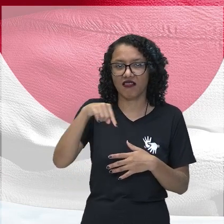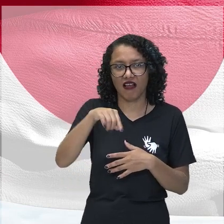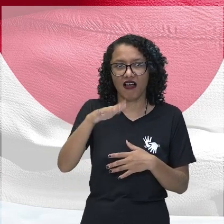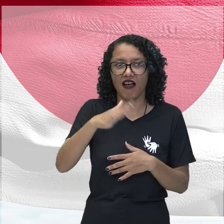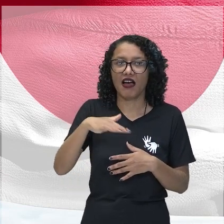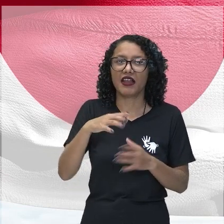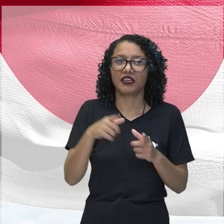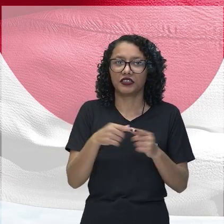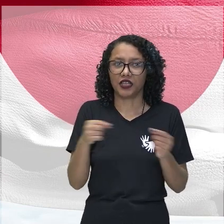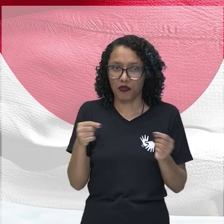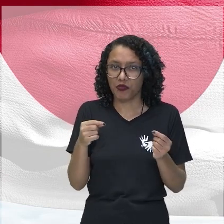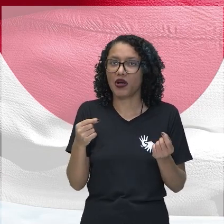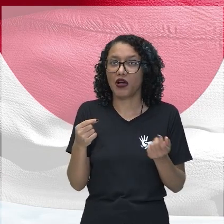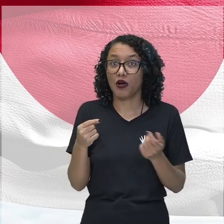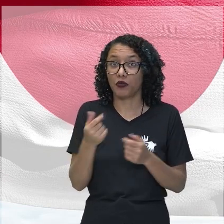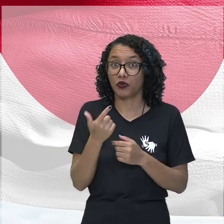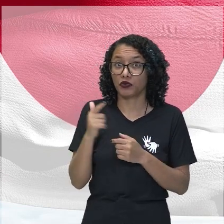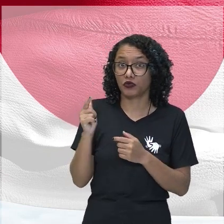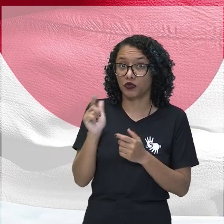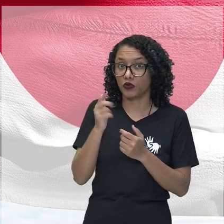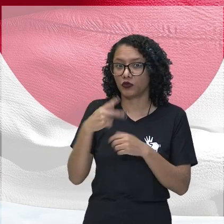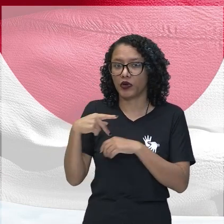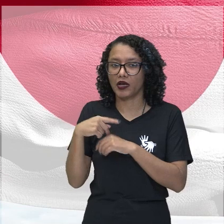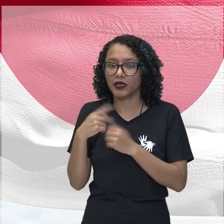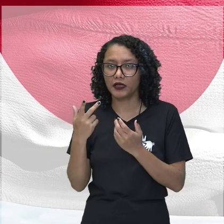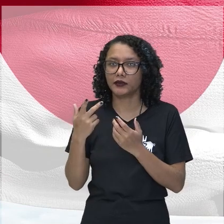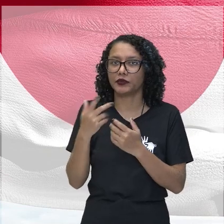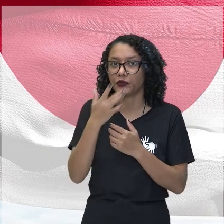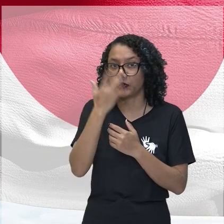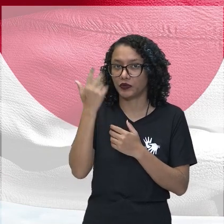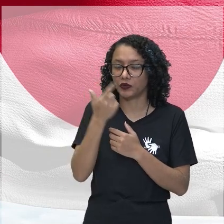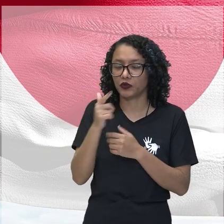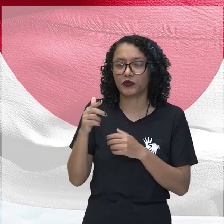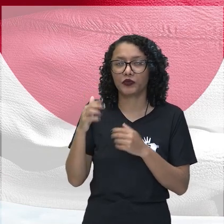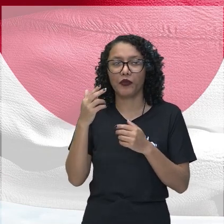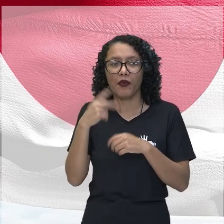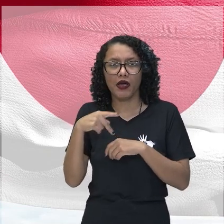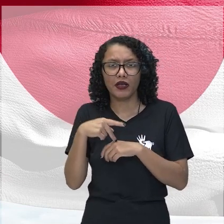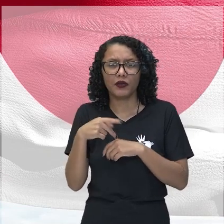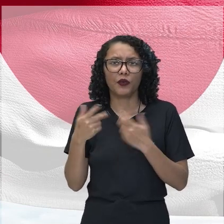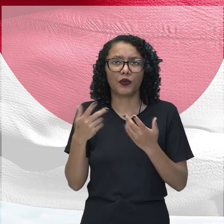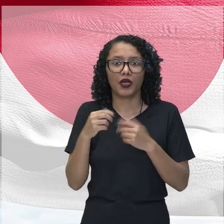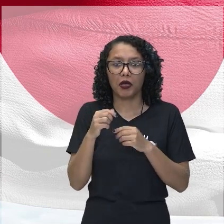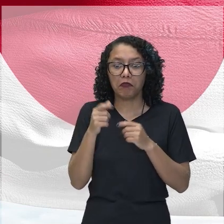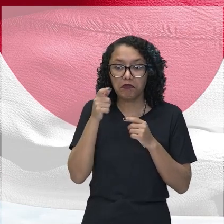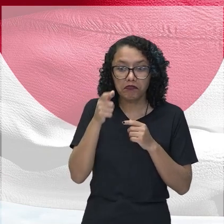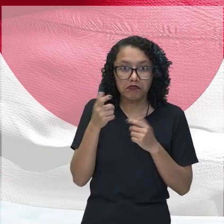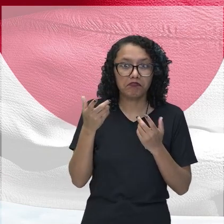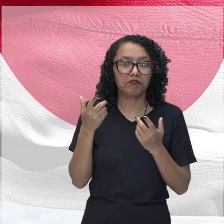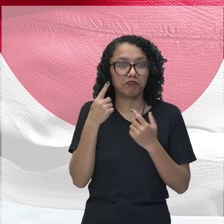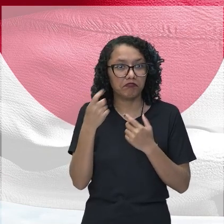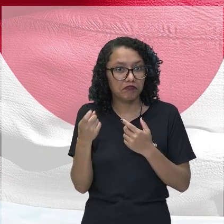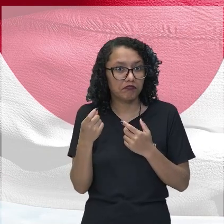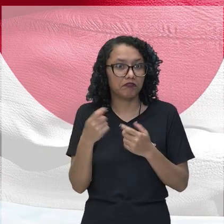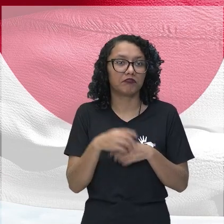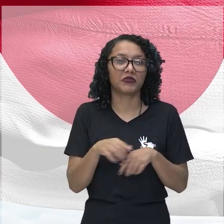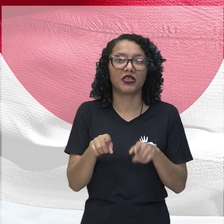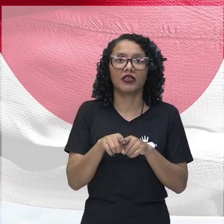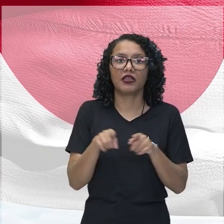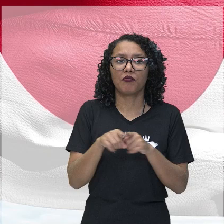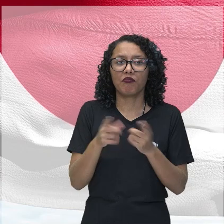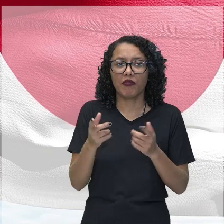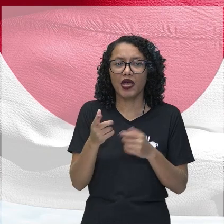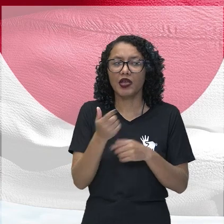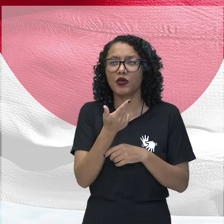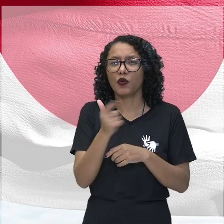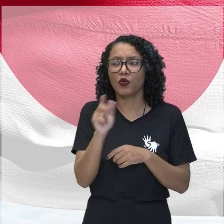atenção do mundo inteiro. O Japão, gente, também ele vai ser chamado de Terra do Sol Nascente, por isso